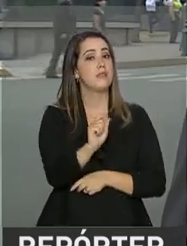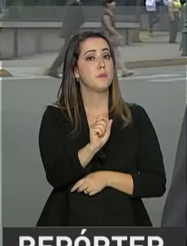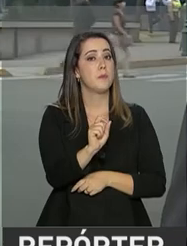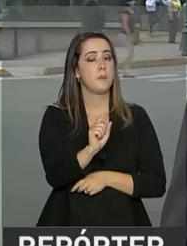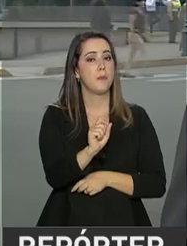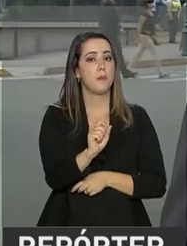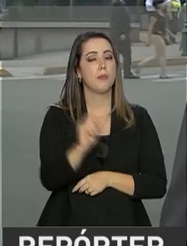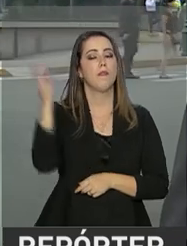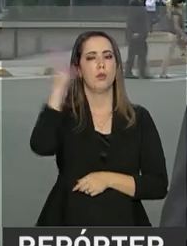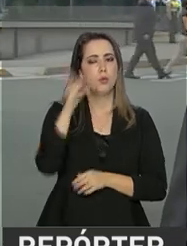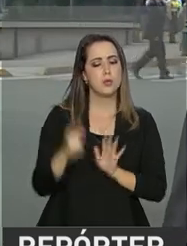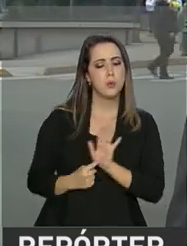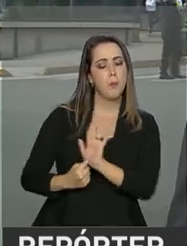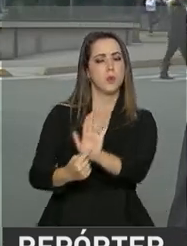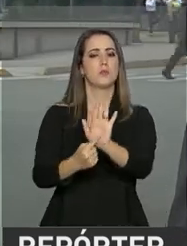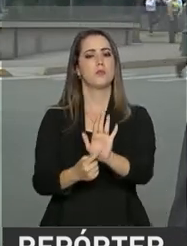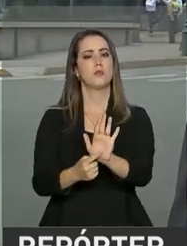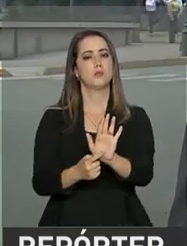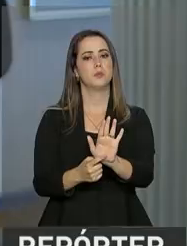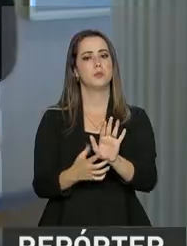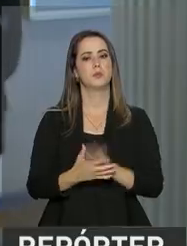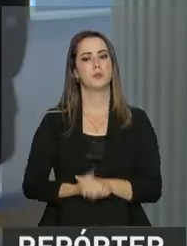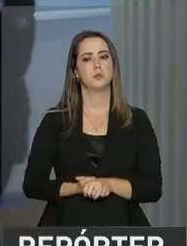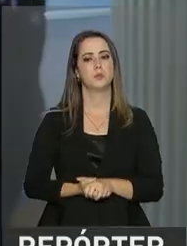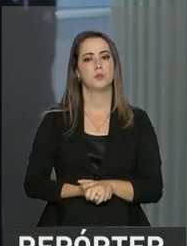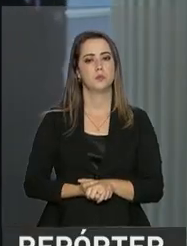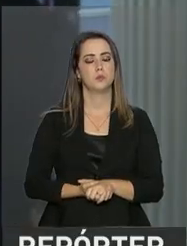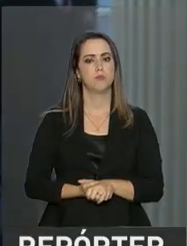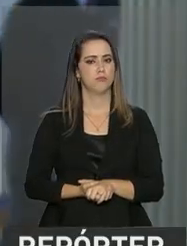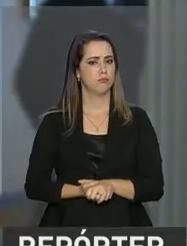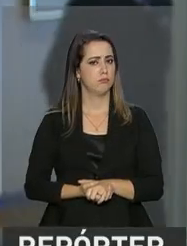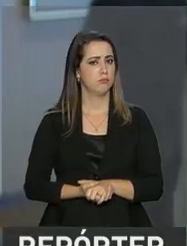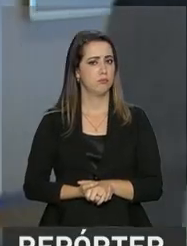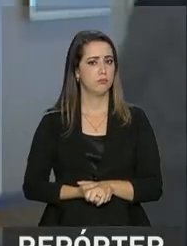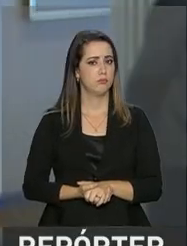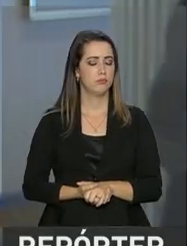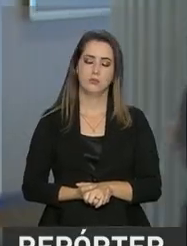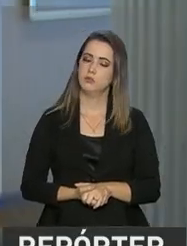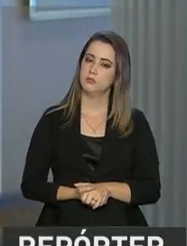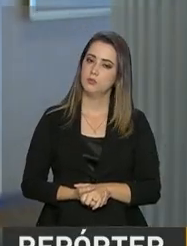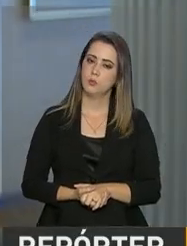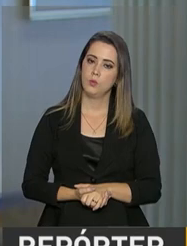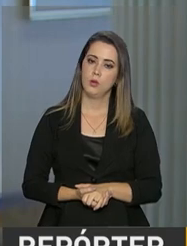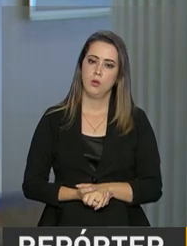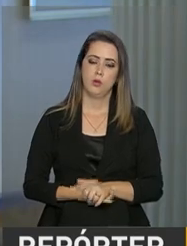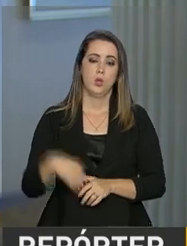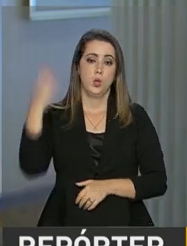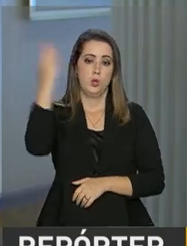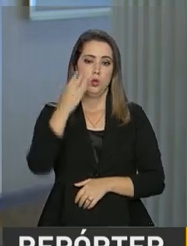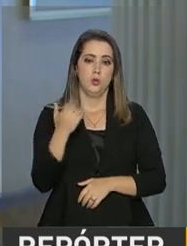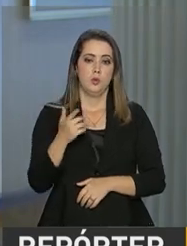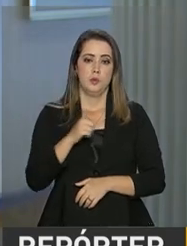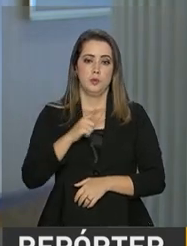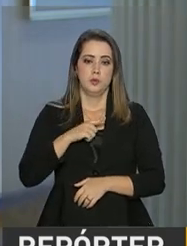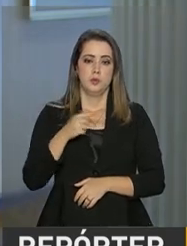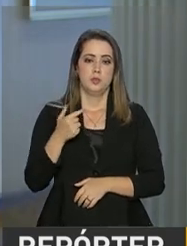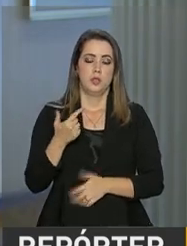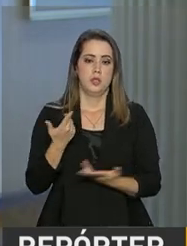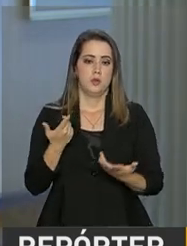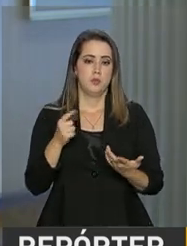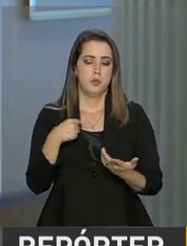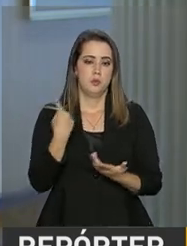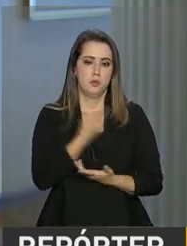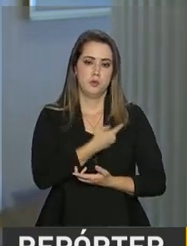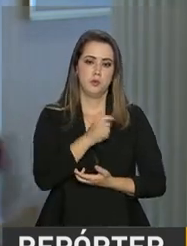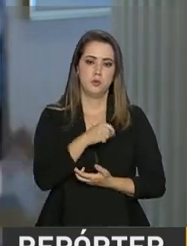Brasil tem o que mostrar na cúpula. Nós temos no Brasil, penso que não vejo nenhum país que tenha